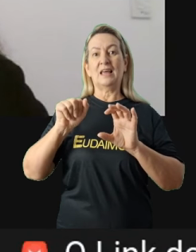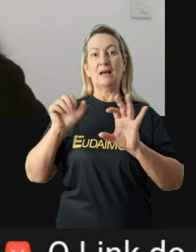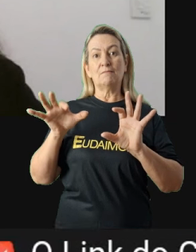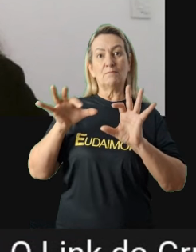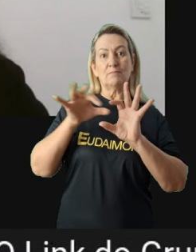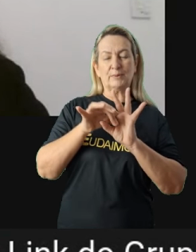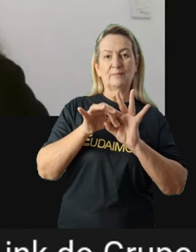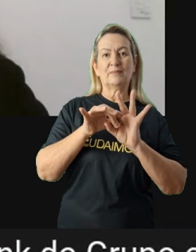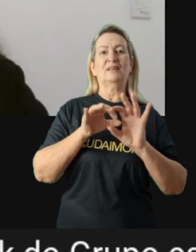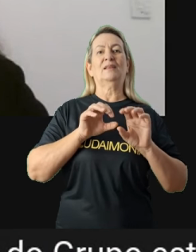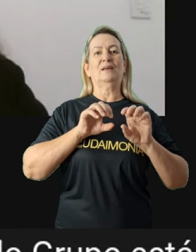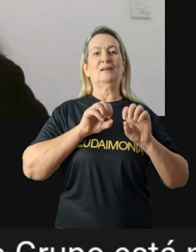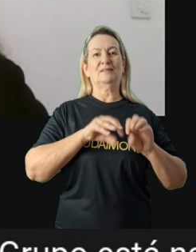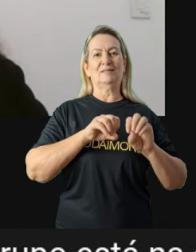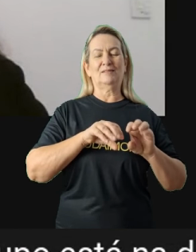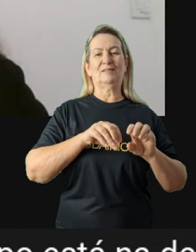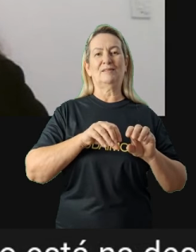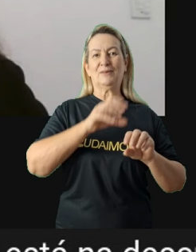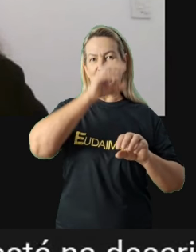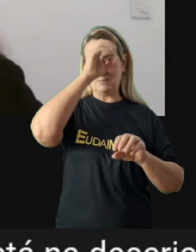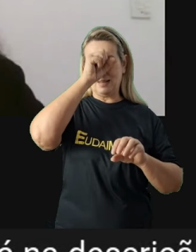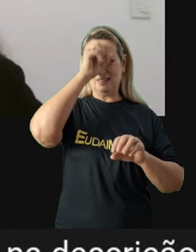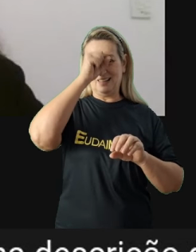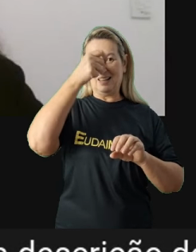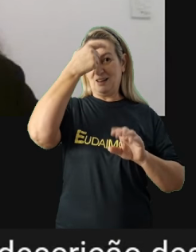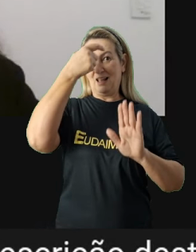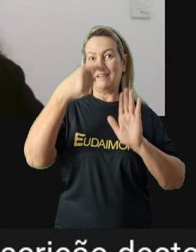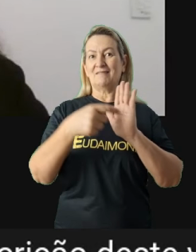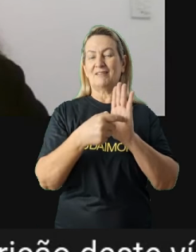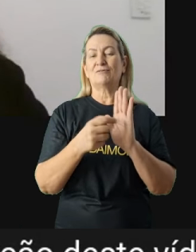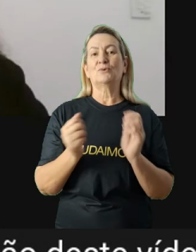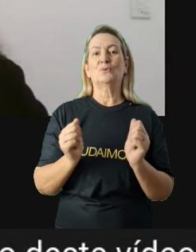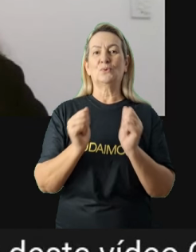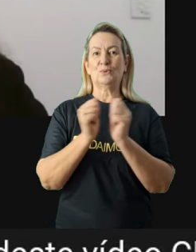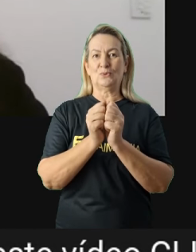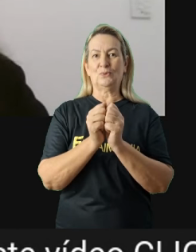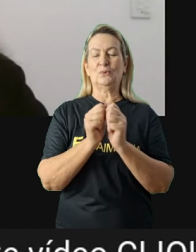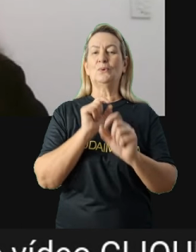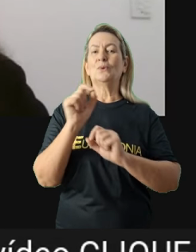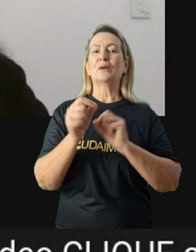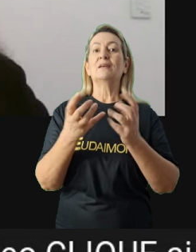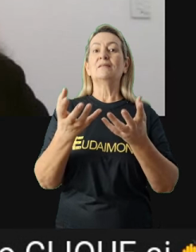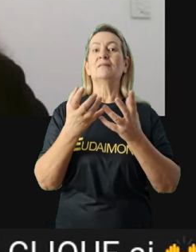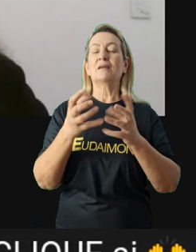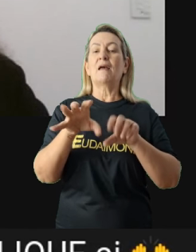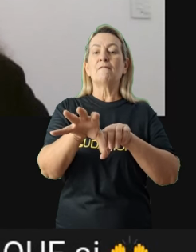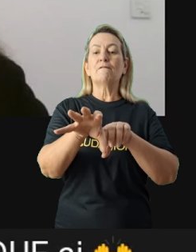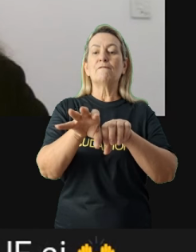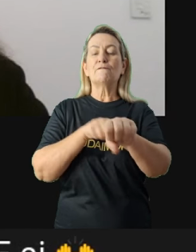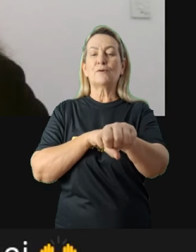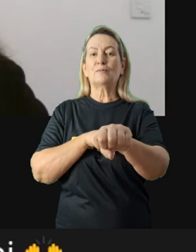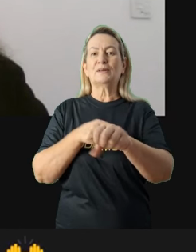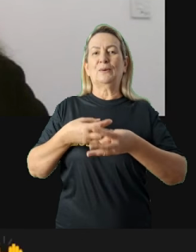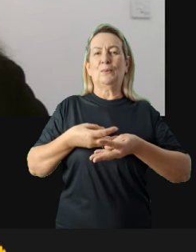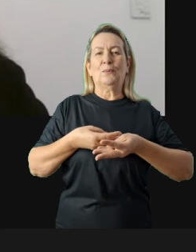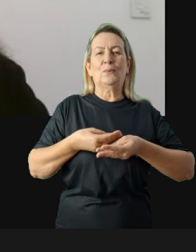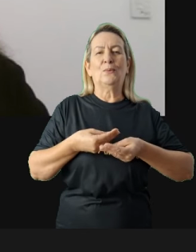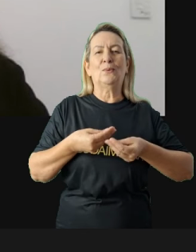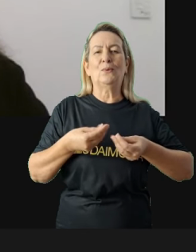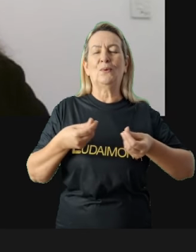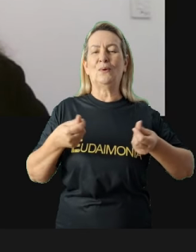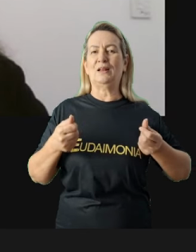a integrar a inteligência artificial a favor do aprendizado, a favor da educação, a favor do que aquilo que a gente espera, que é uma